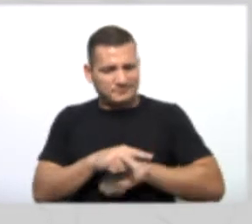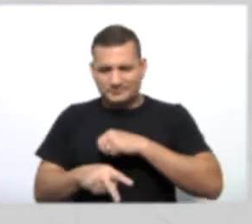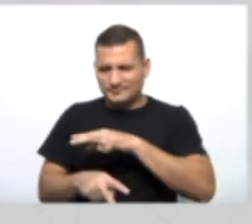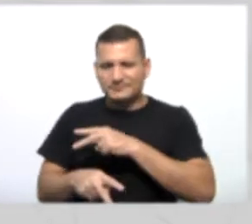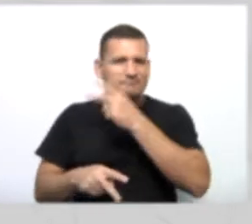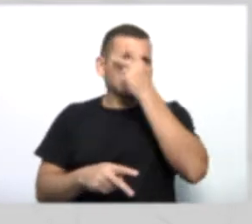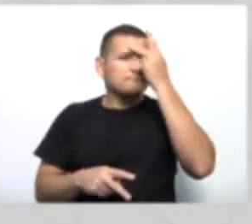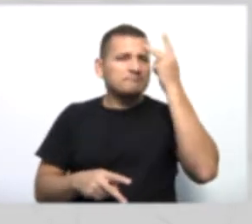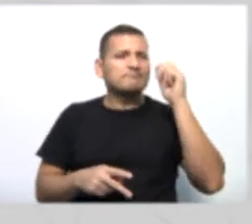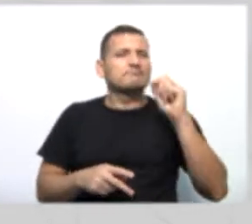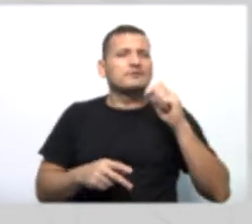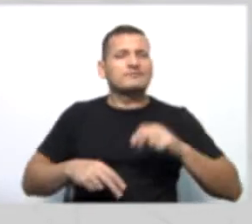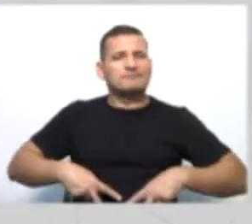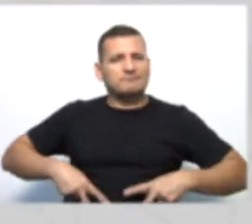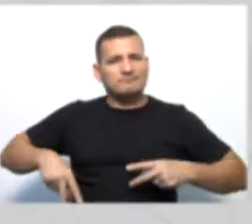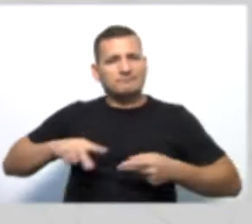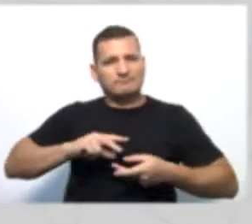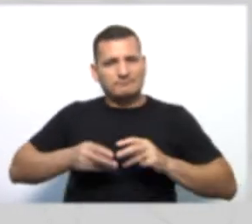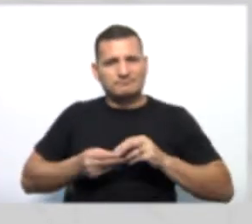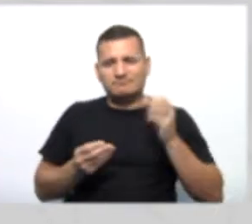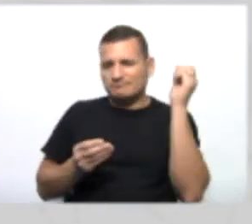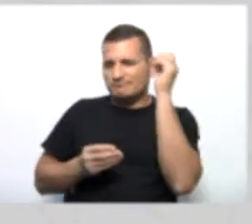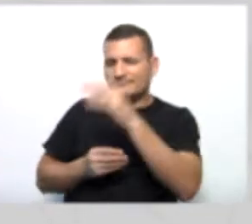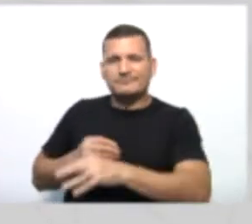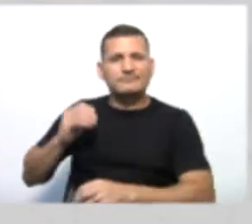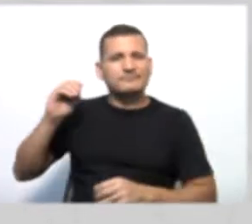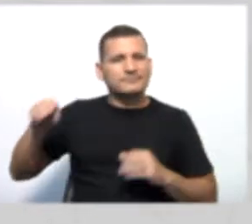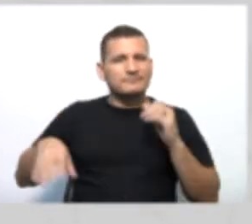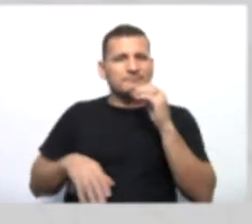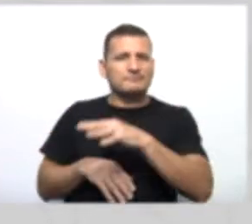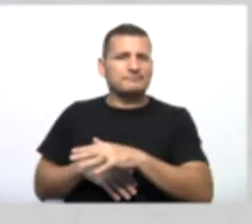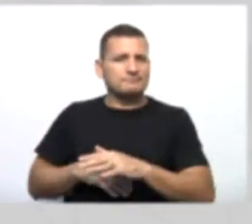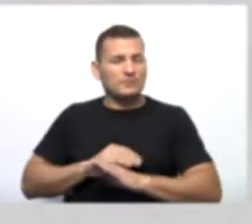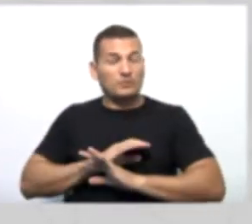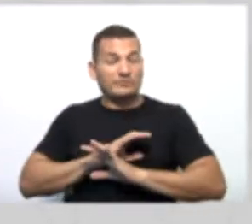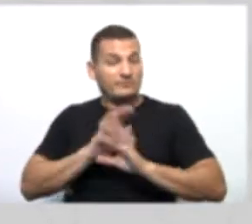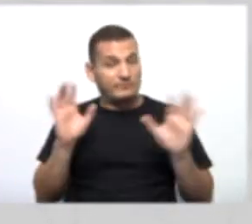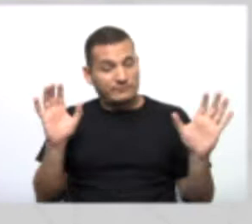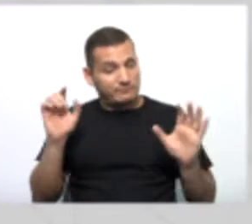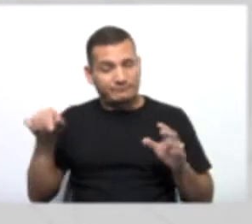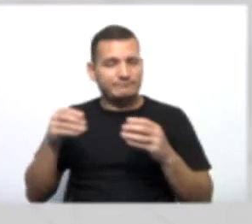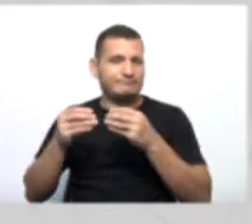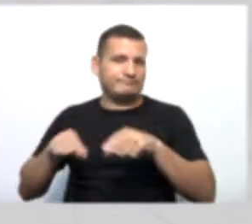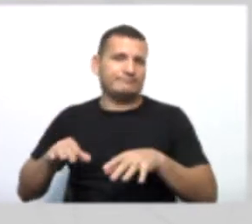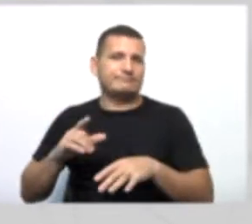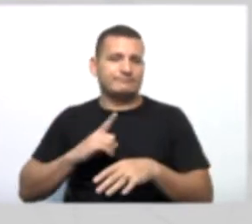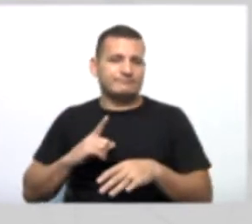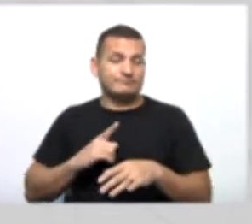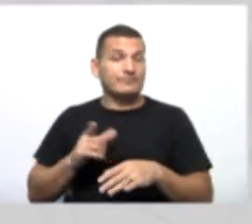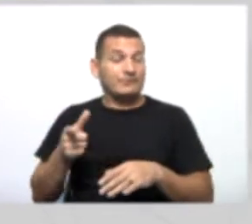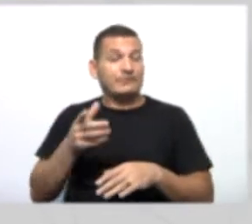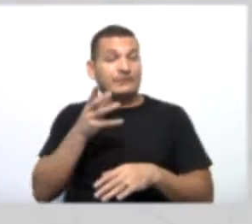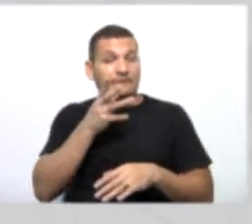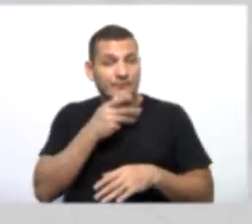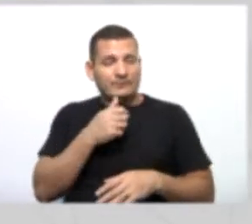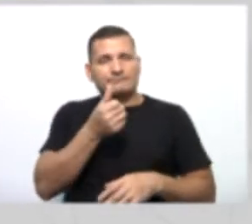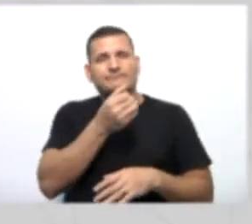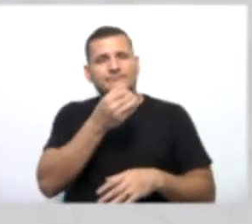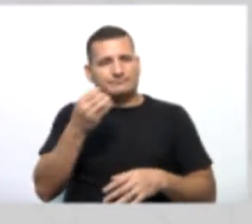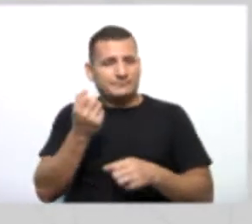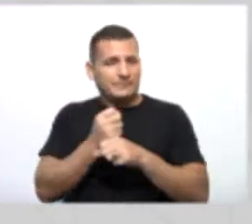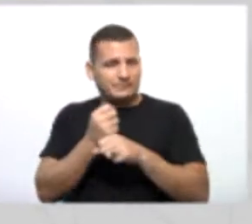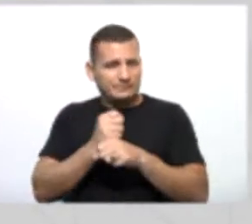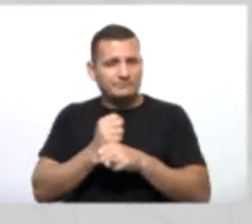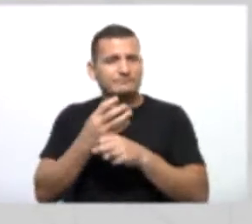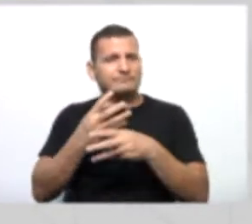pessoas vão jogando essas fraldas pela beira da estrada. Isso é horrível, é prejudicial. Além de demorar 600 anos para